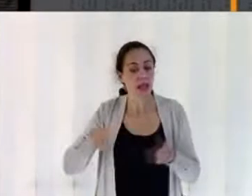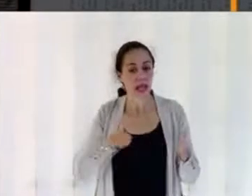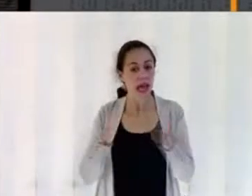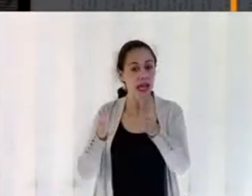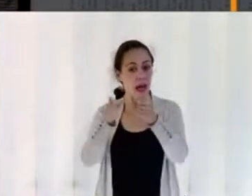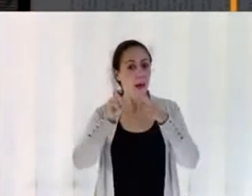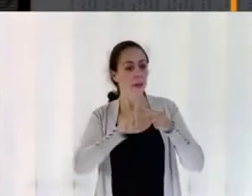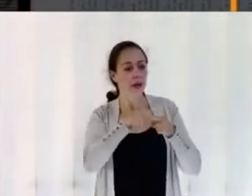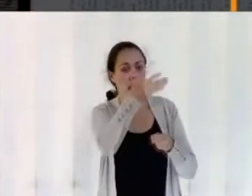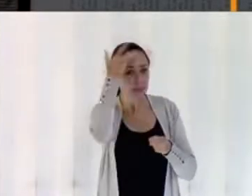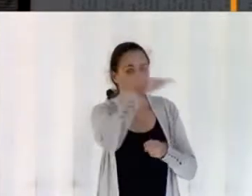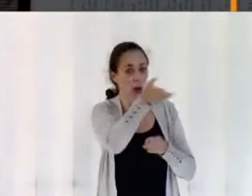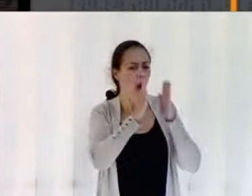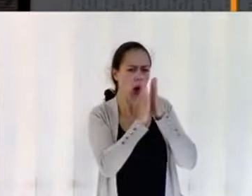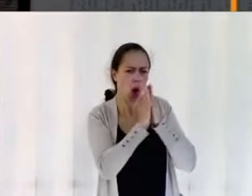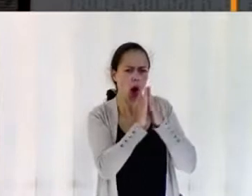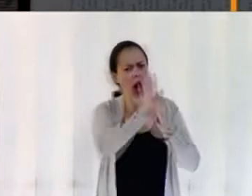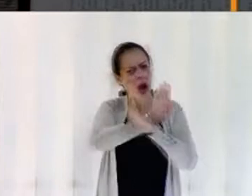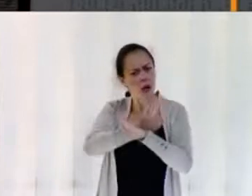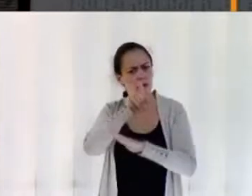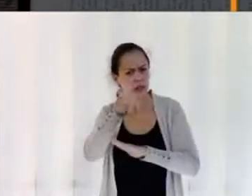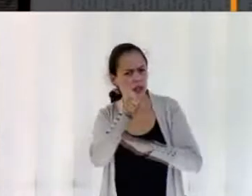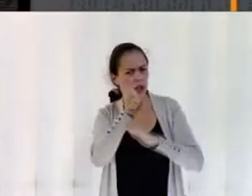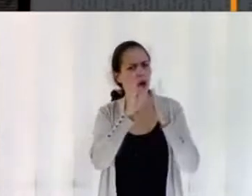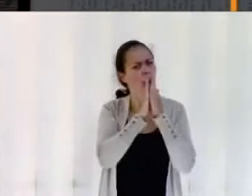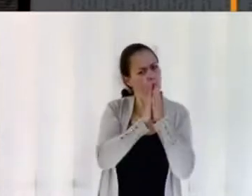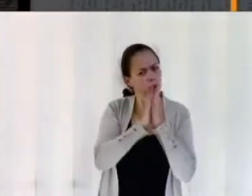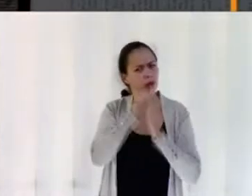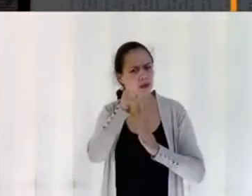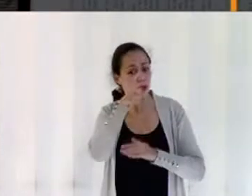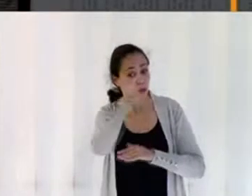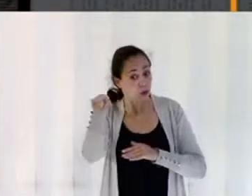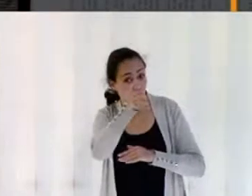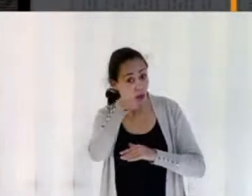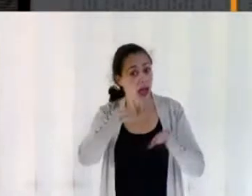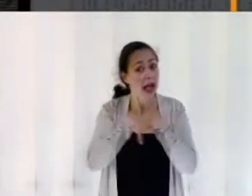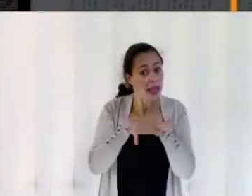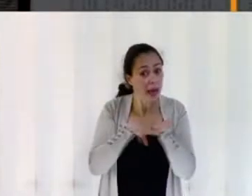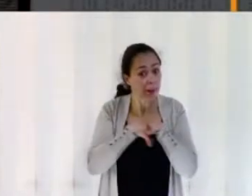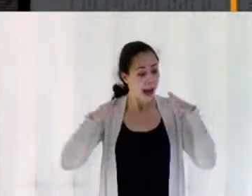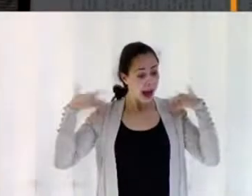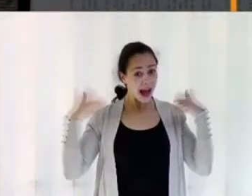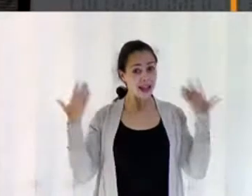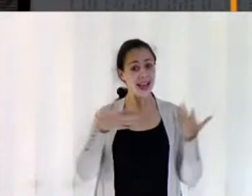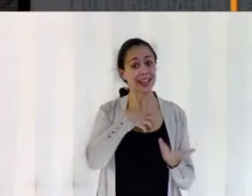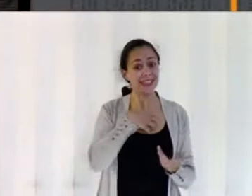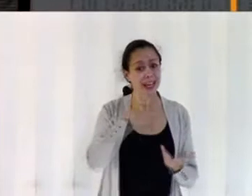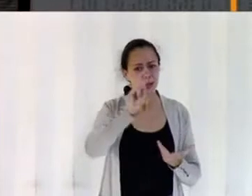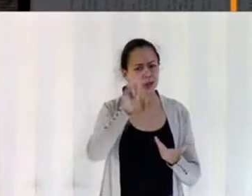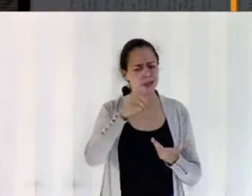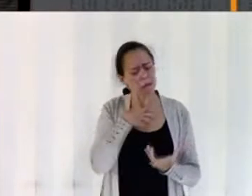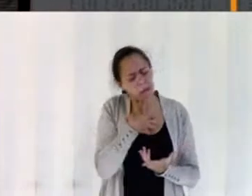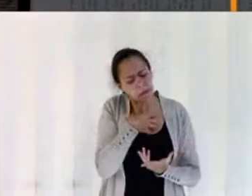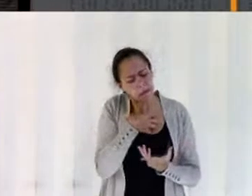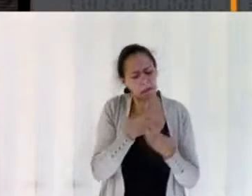vossa alma, como quem deve prestar contas, para que façam isto com alegria e não gemendo,